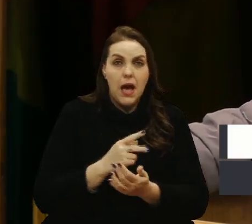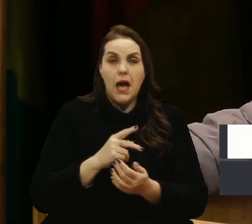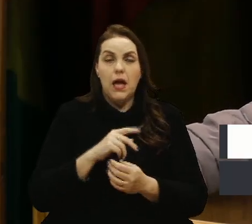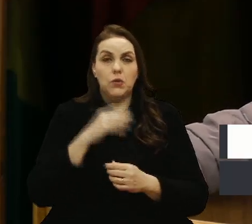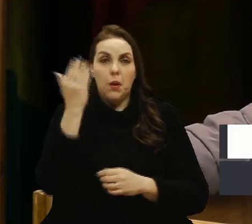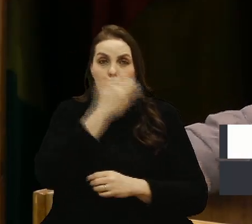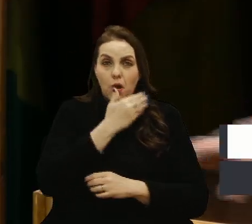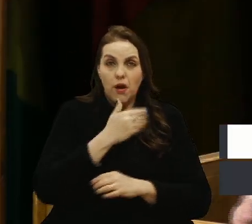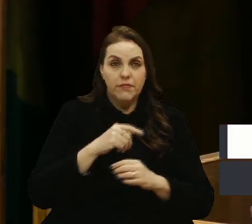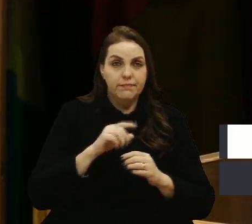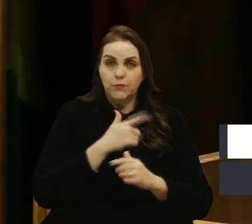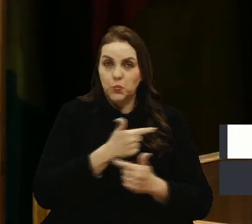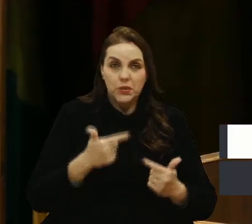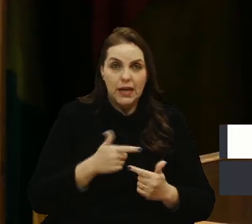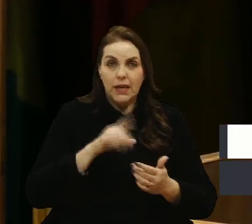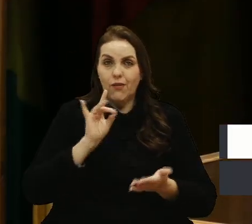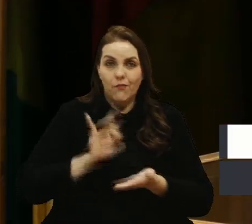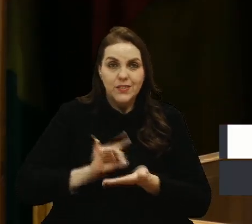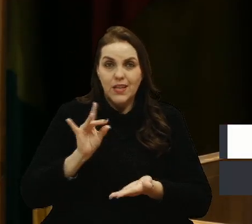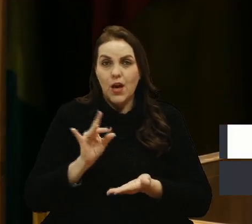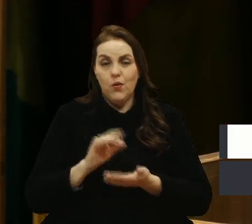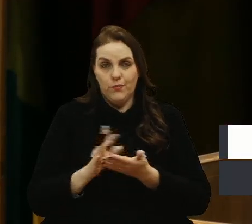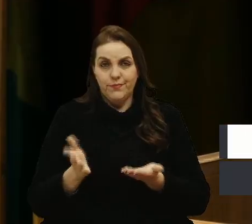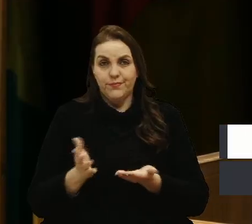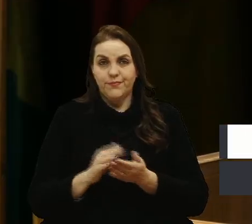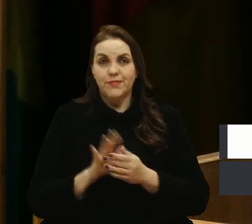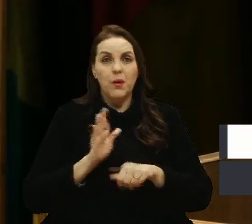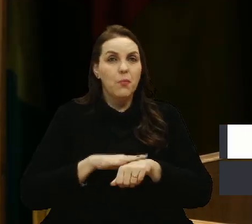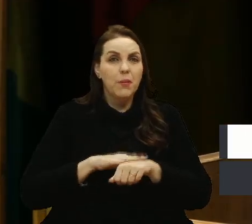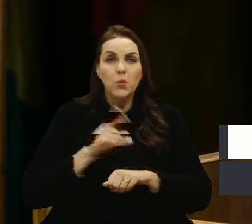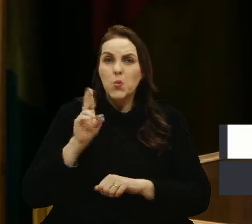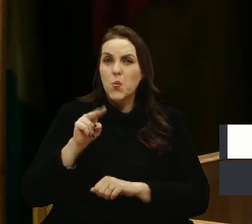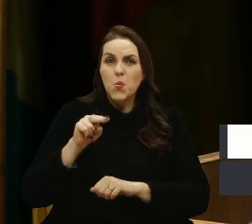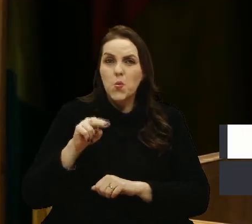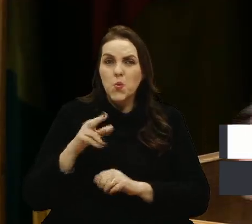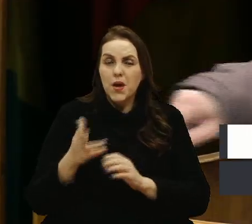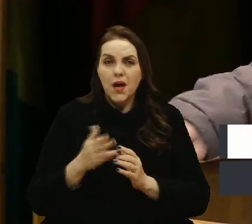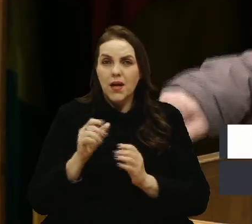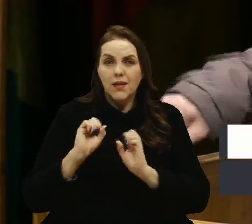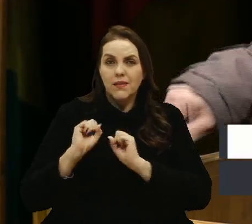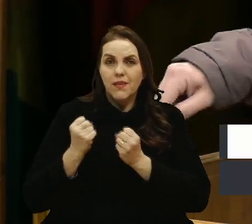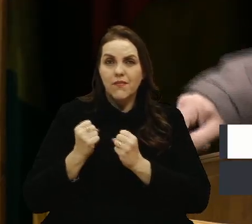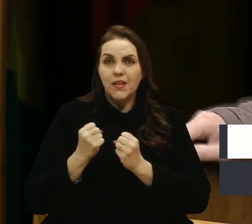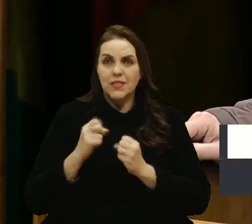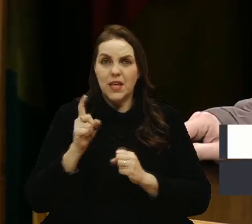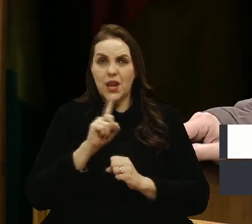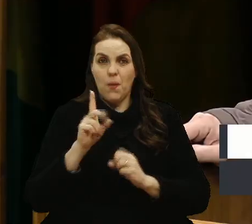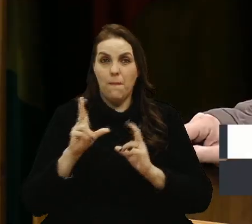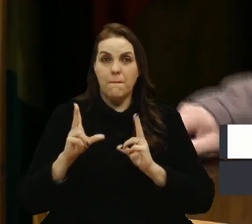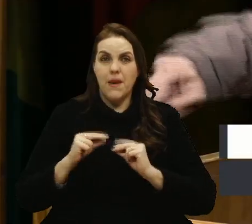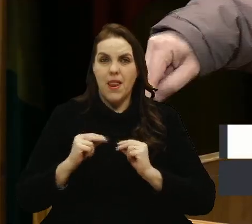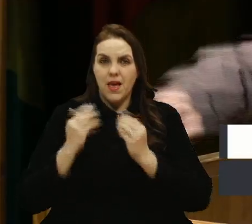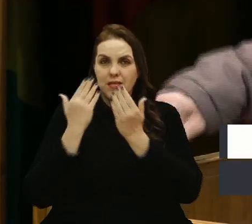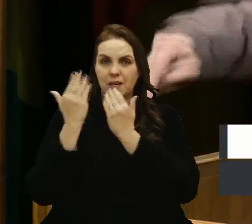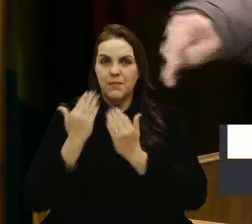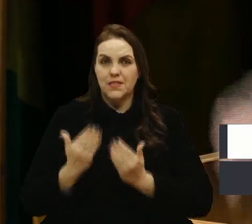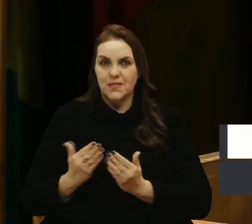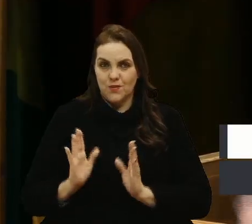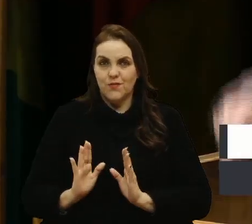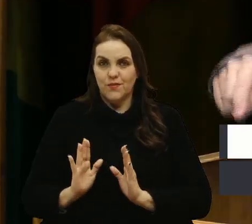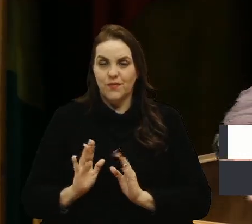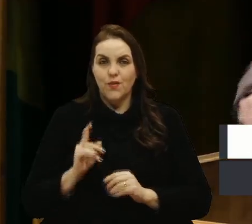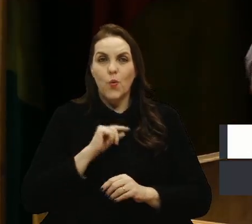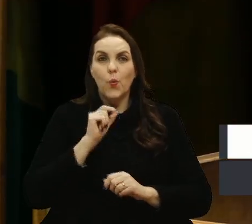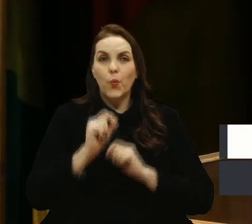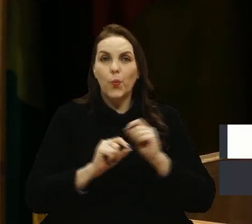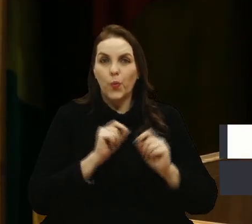prova. Agora, em nenhum momento, para concluir, presidente, foi sustentado pela defesa que não merece ser apreciado. O que restou sustentado